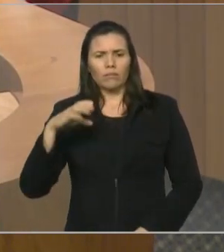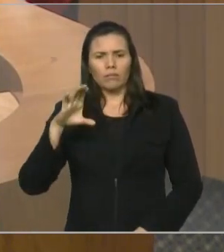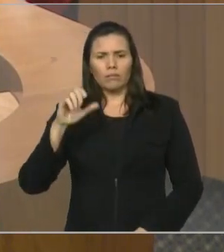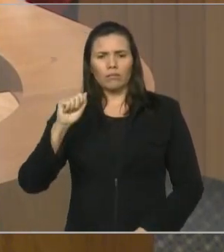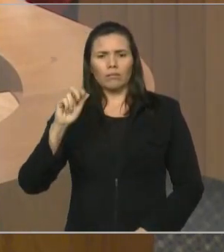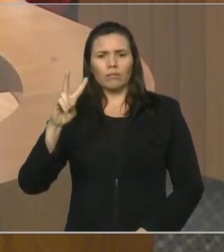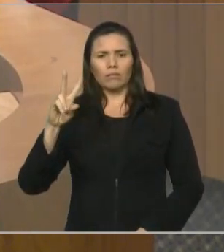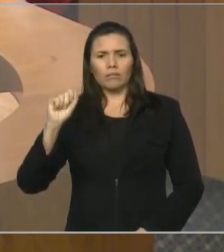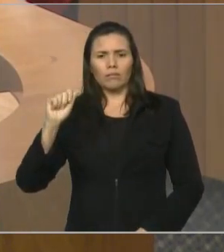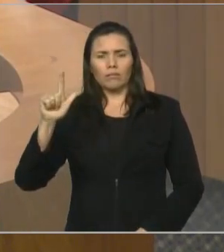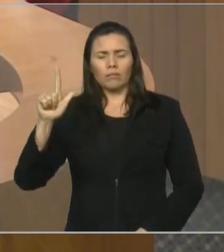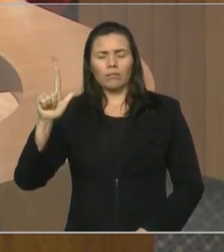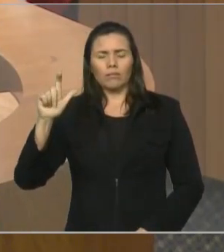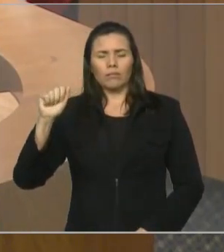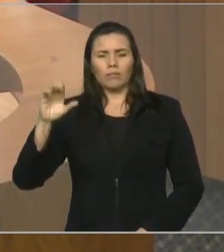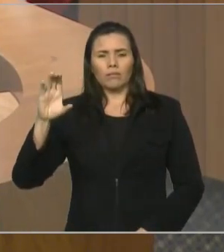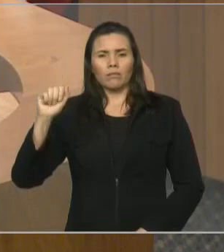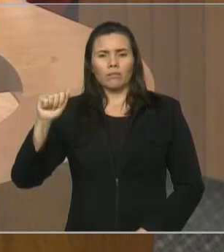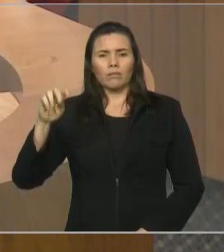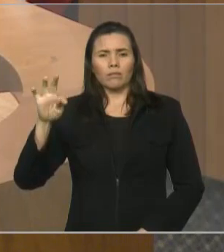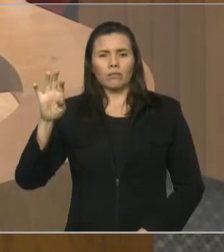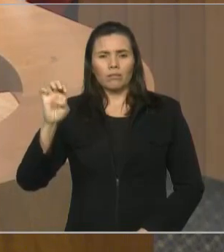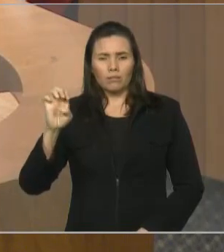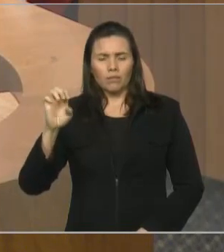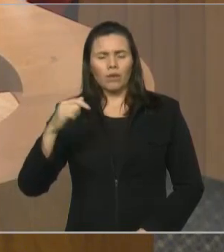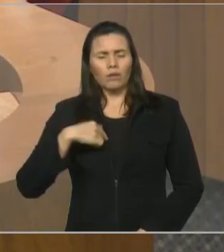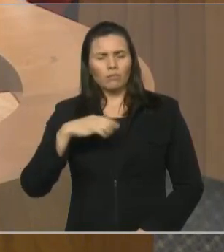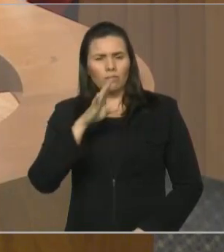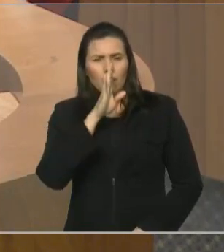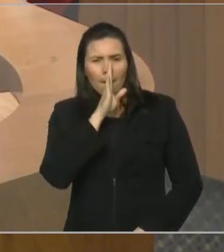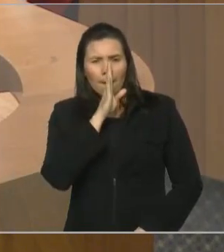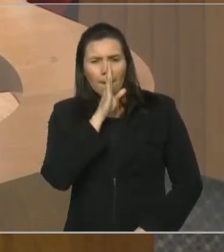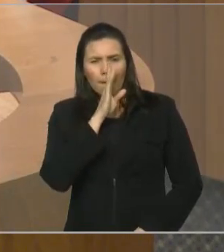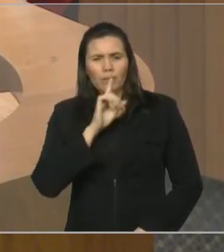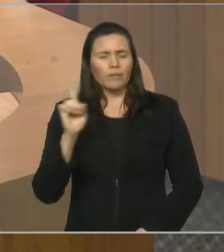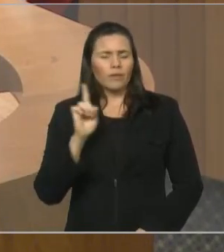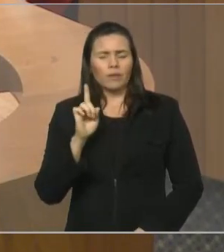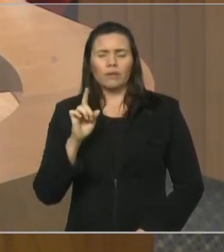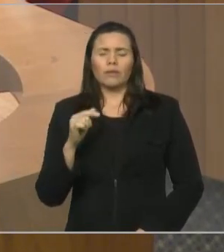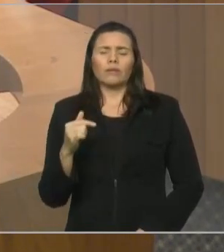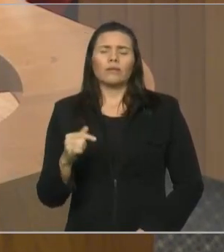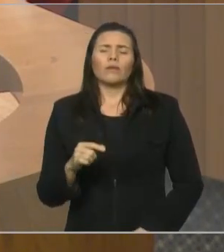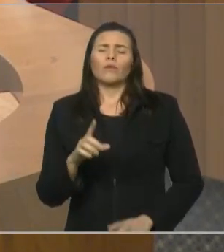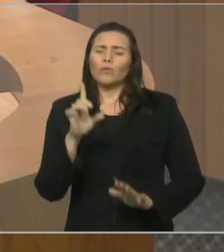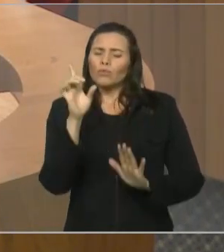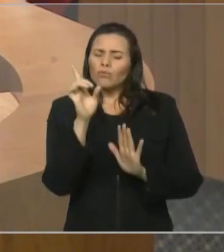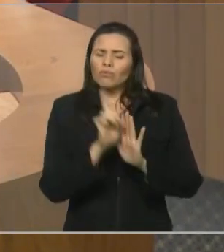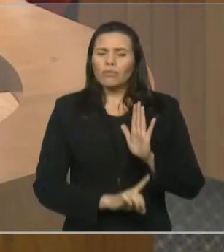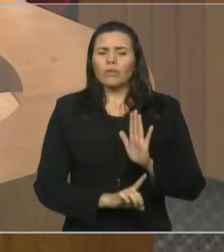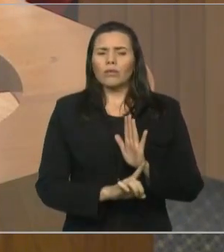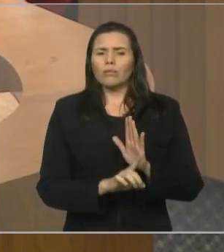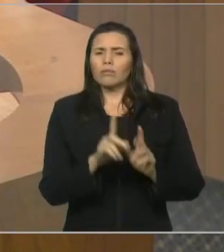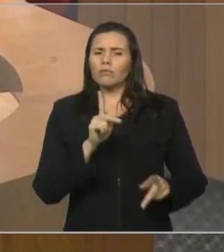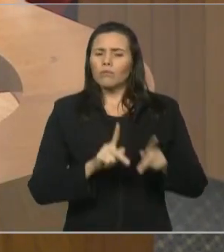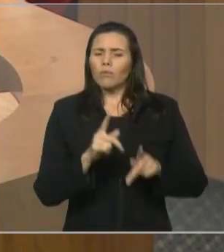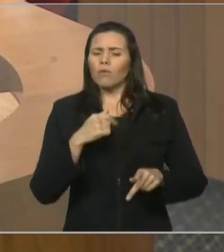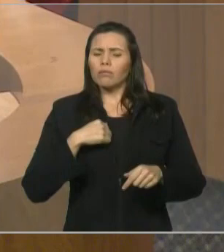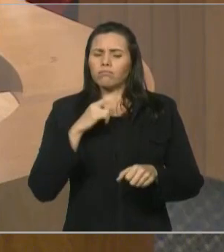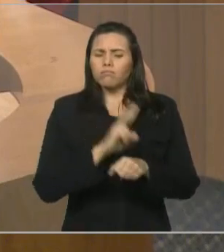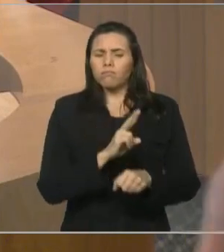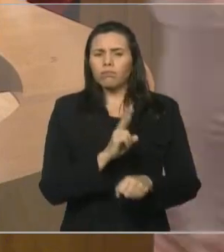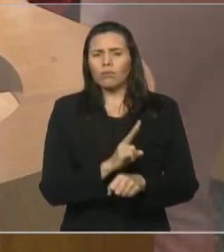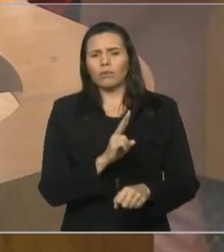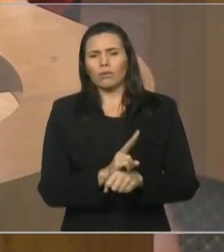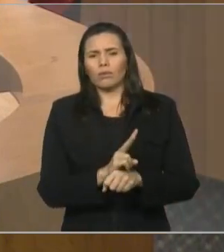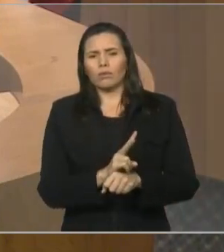qualquer ação que viole os direitos do povo. Para isso fui conduzido ao mandato